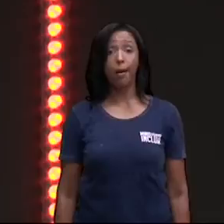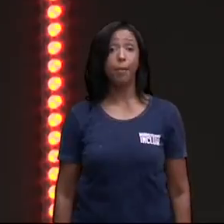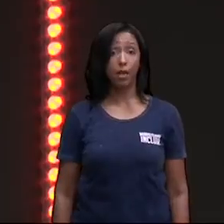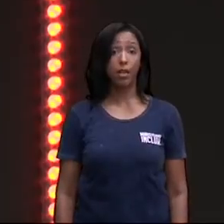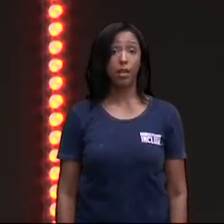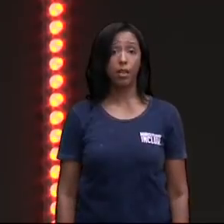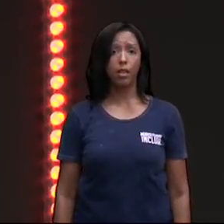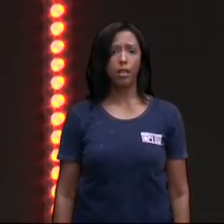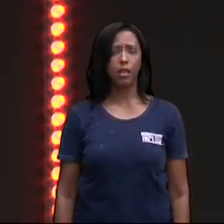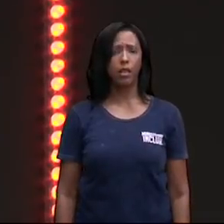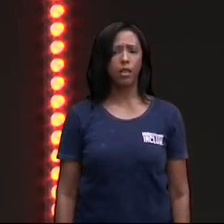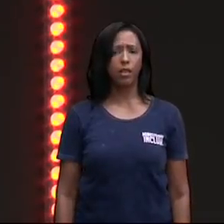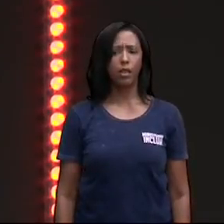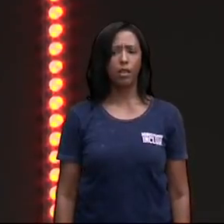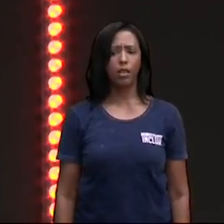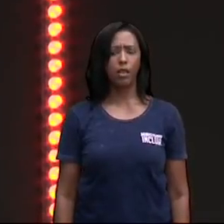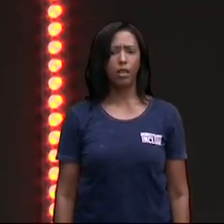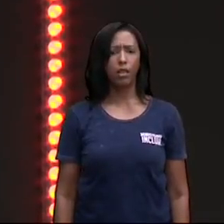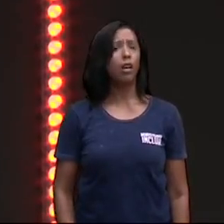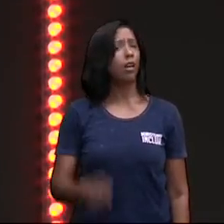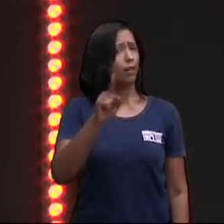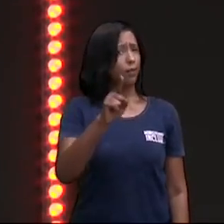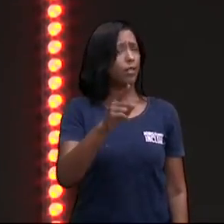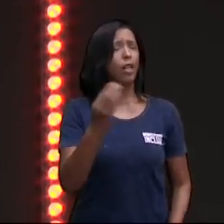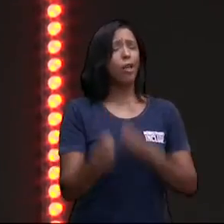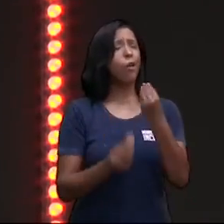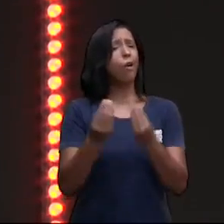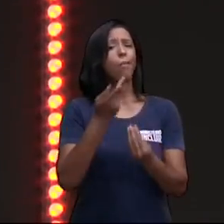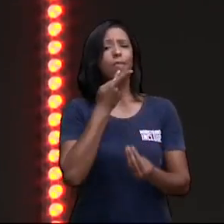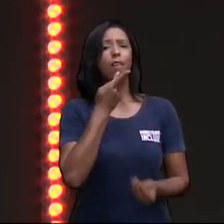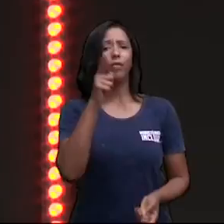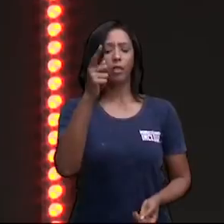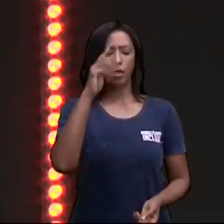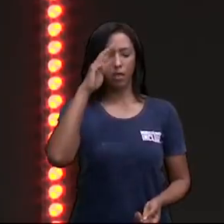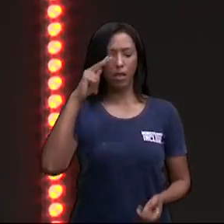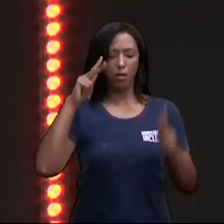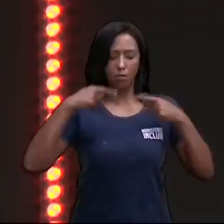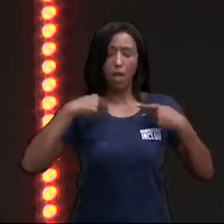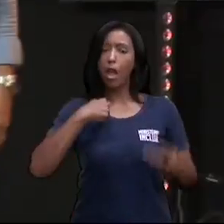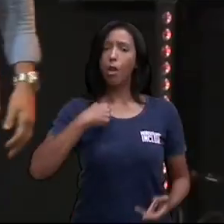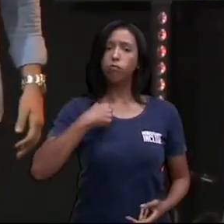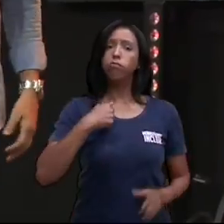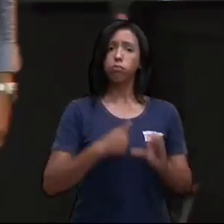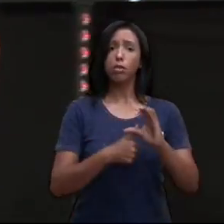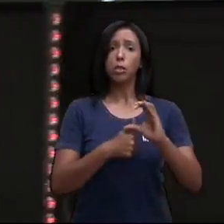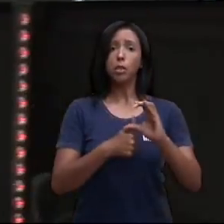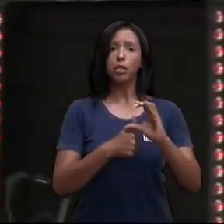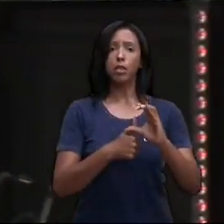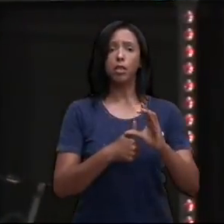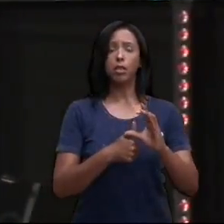Olá meus amados você se definiria o Cristão e